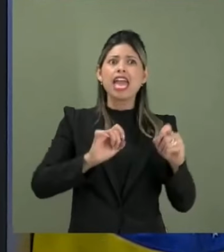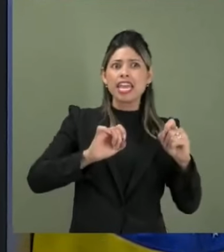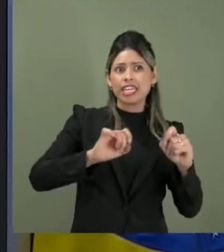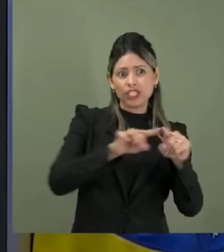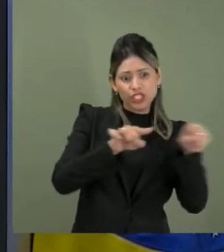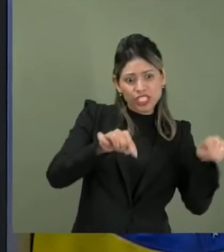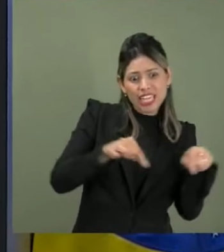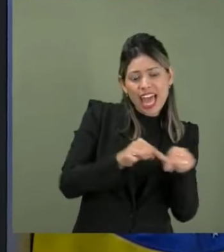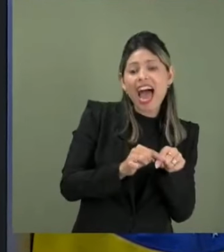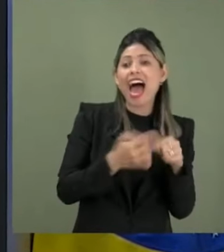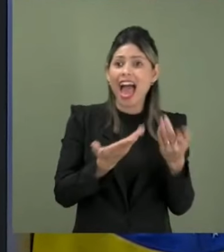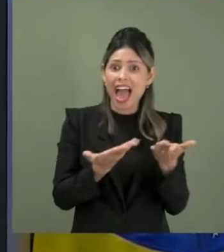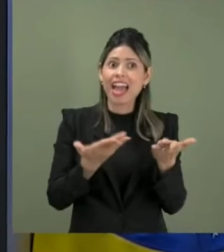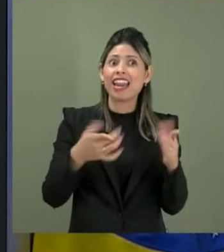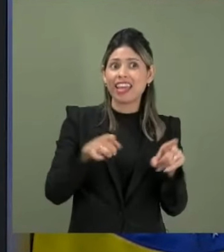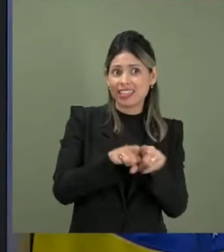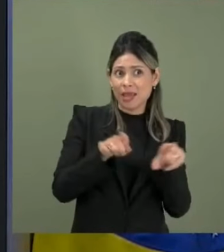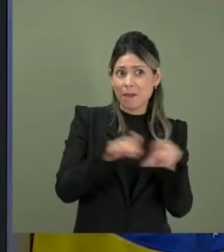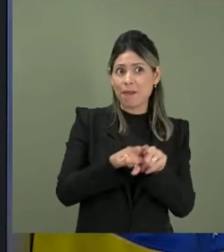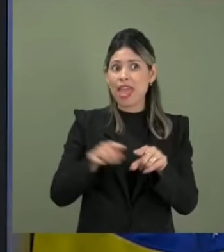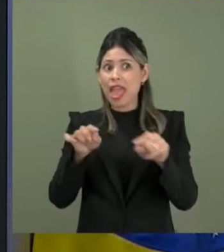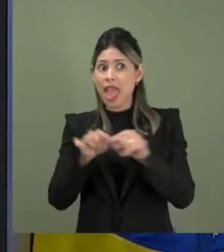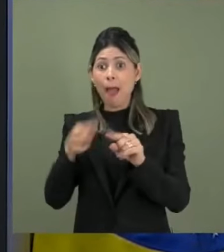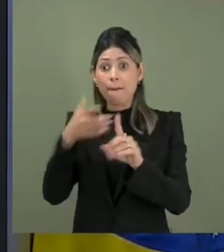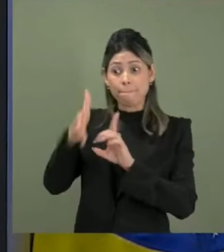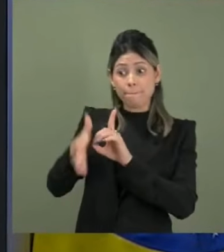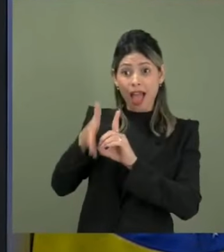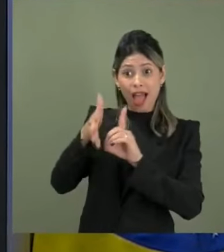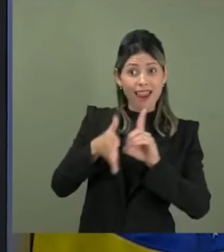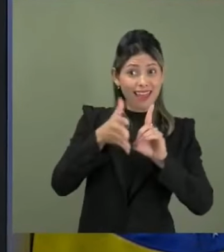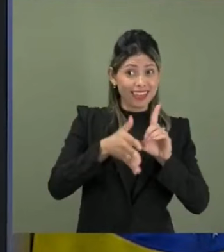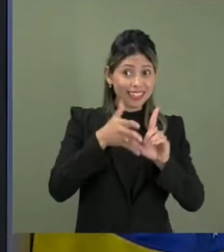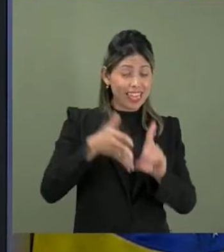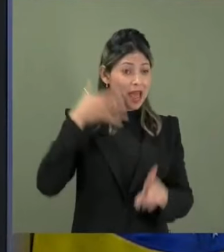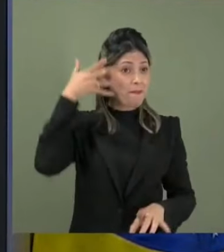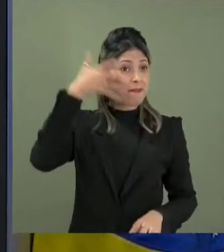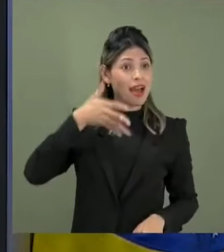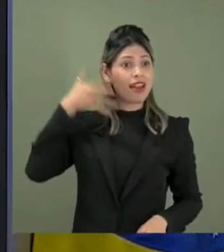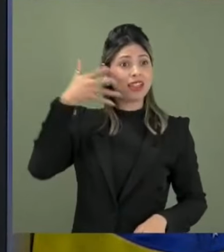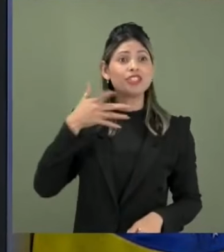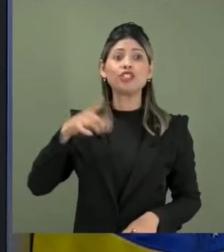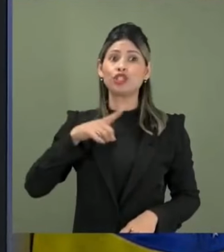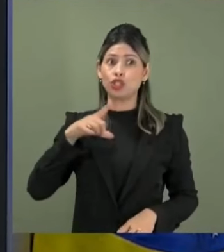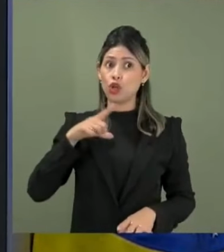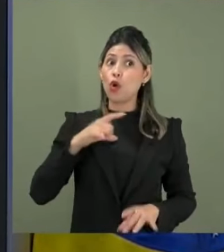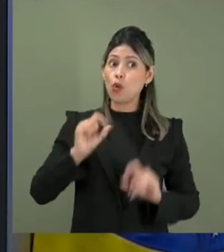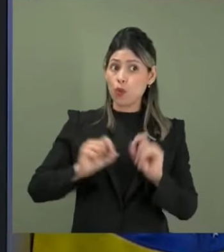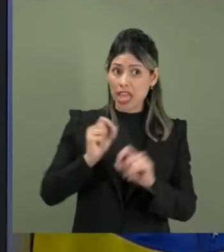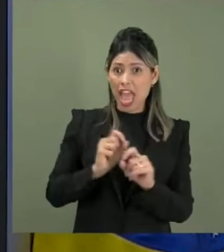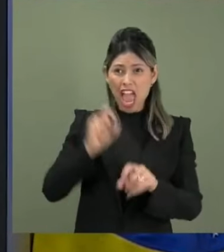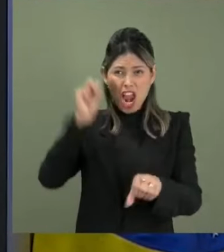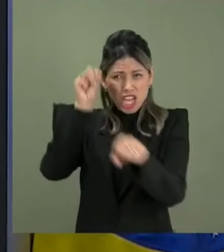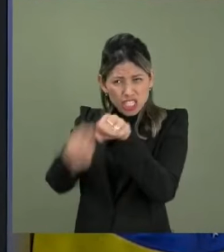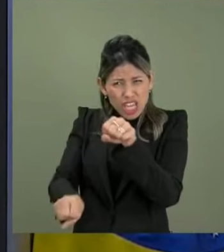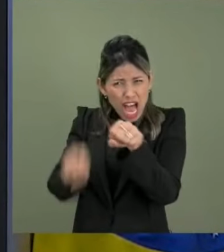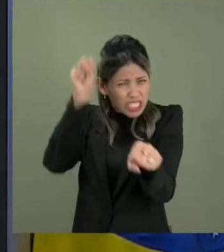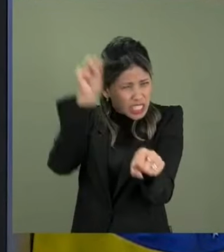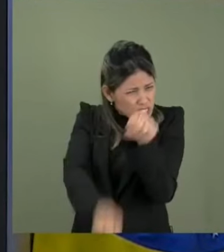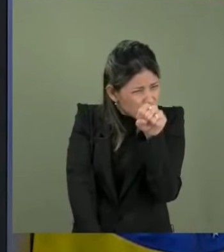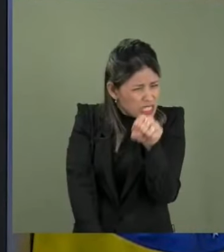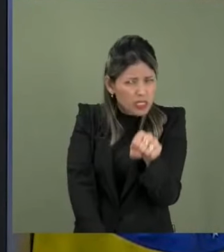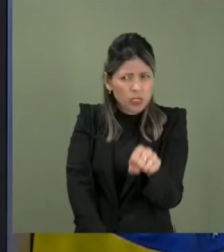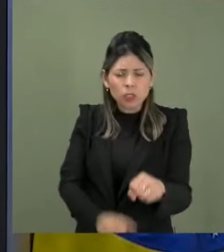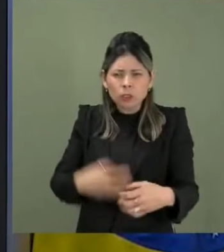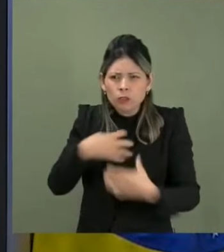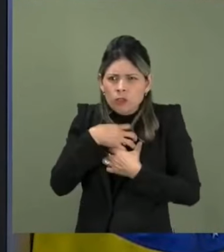de clubes e coisas assim, onde eles palestravam com o antissemitismo, para transformar em assassinos seriais.